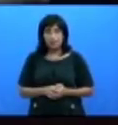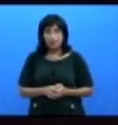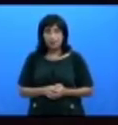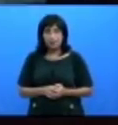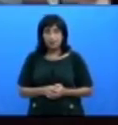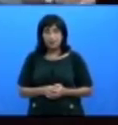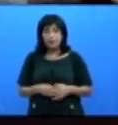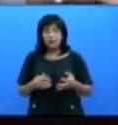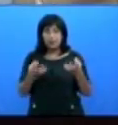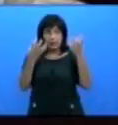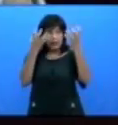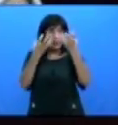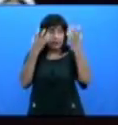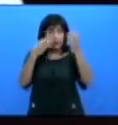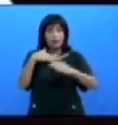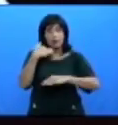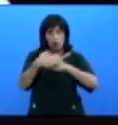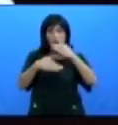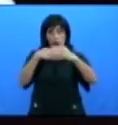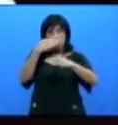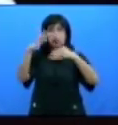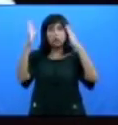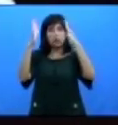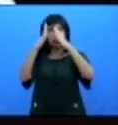como o pessoal do bairro